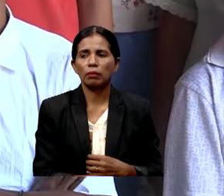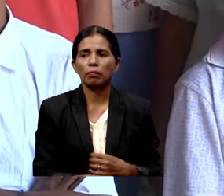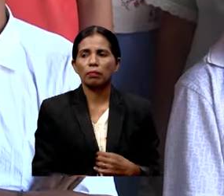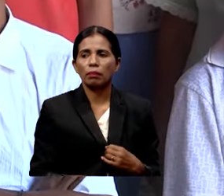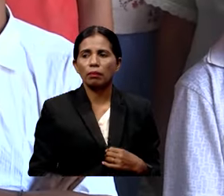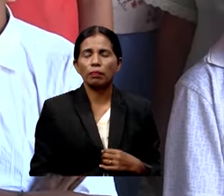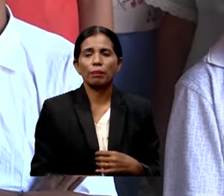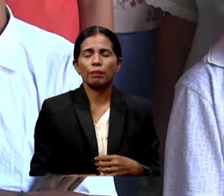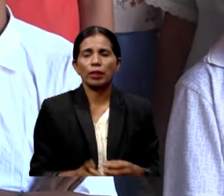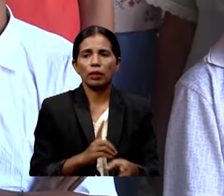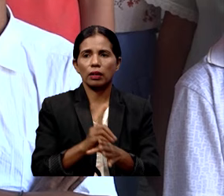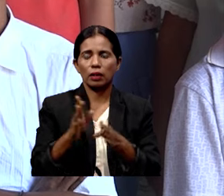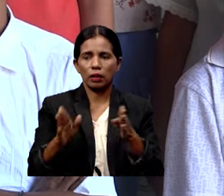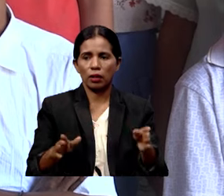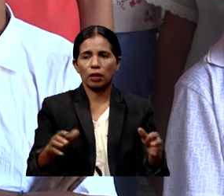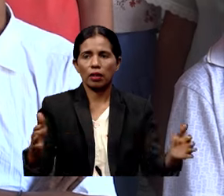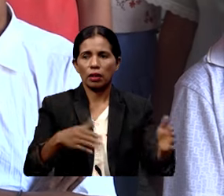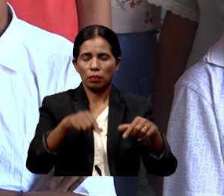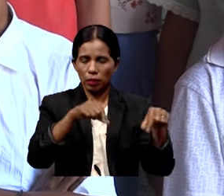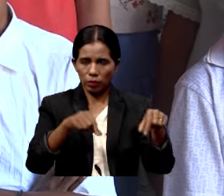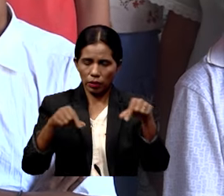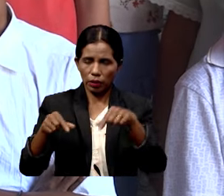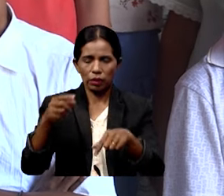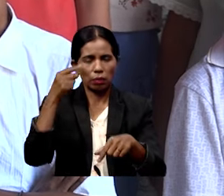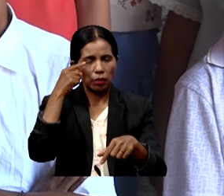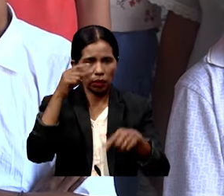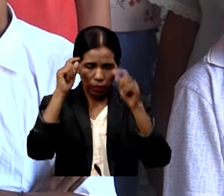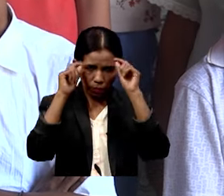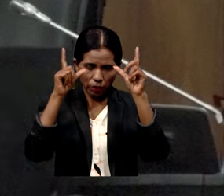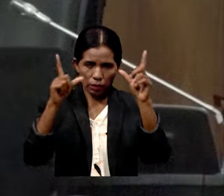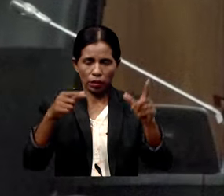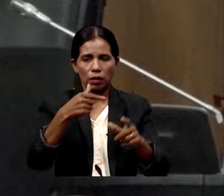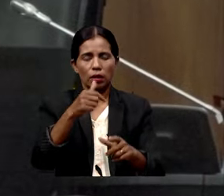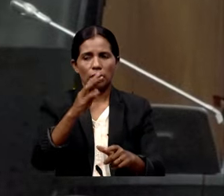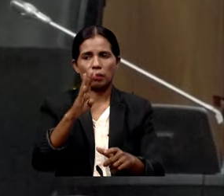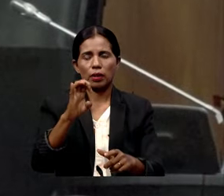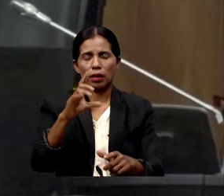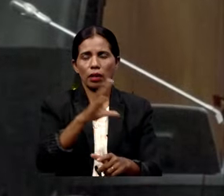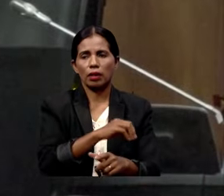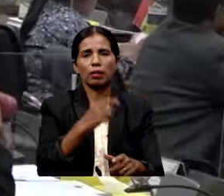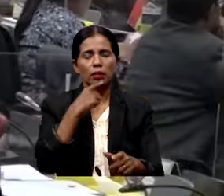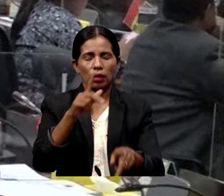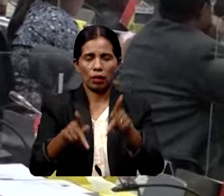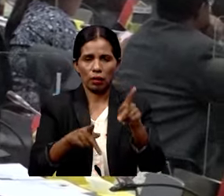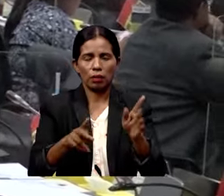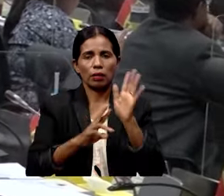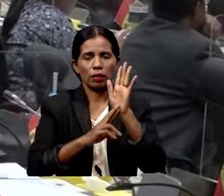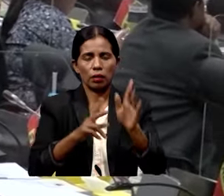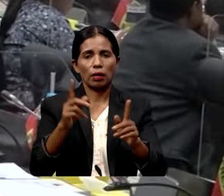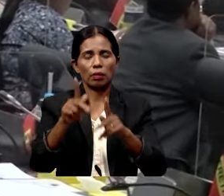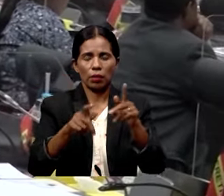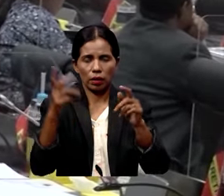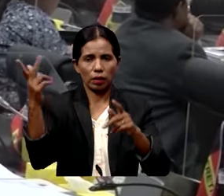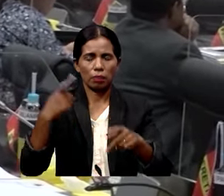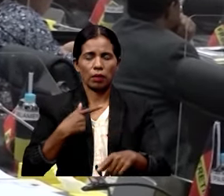Diretor da Associação à Liberdeficiência Matan Timor-Leste, Gabriel Ponciano de Souza, considera representante povo e a Parlamento Nacional